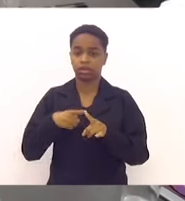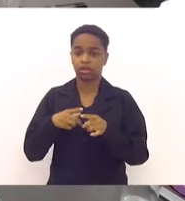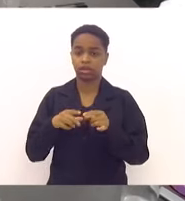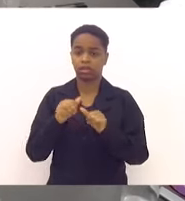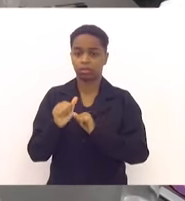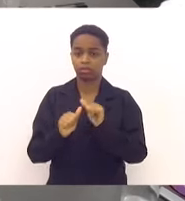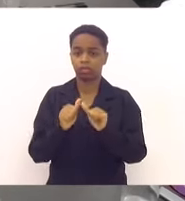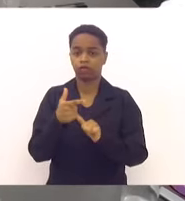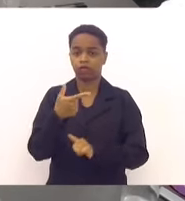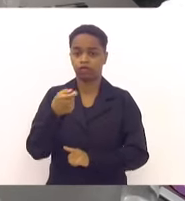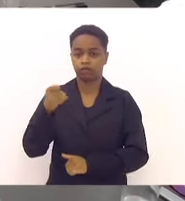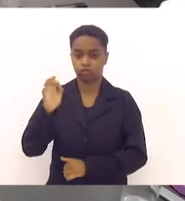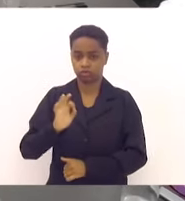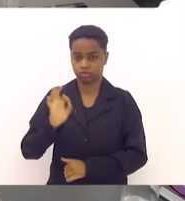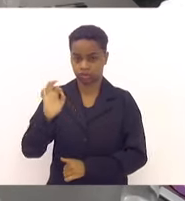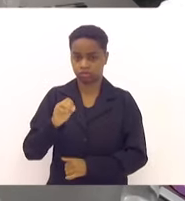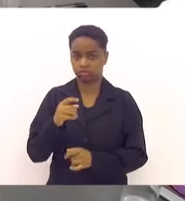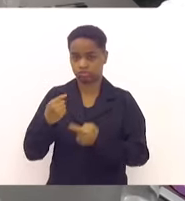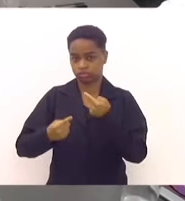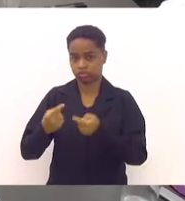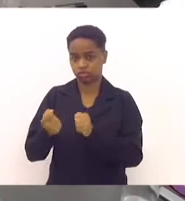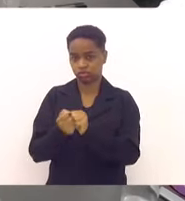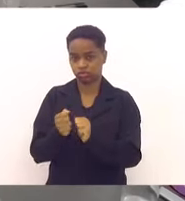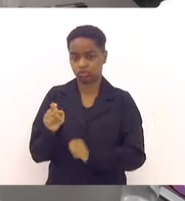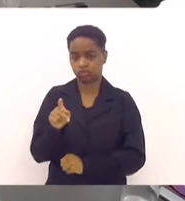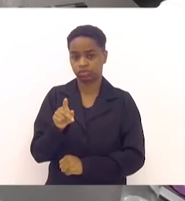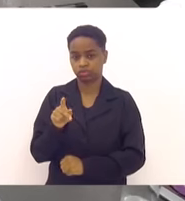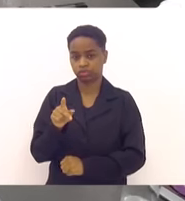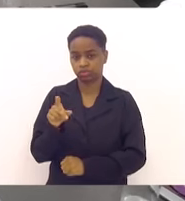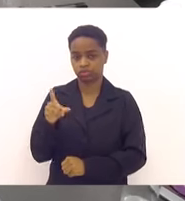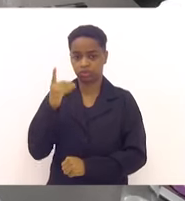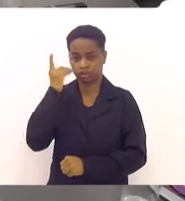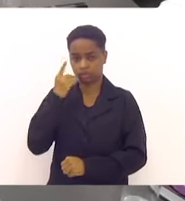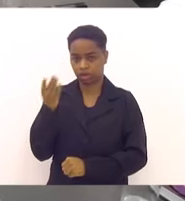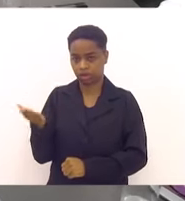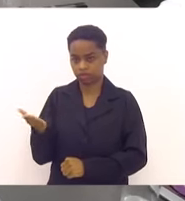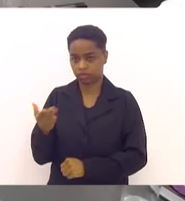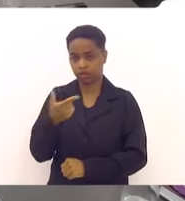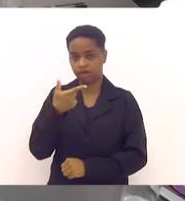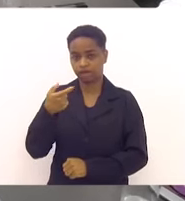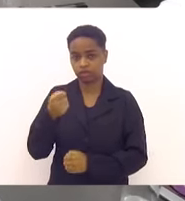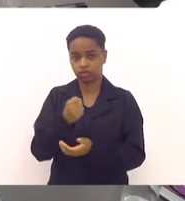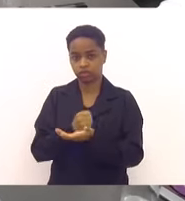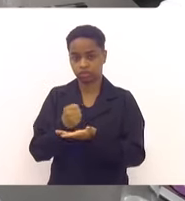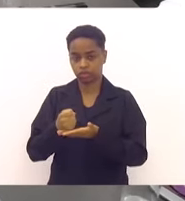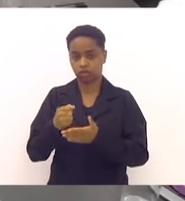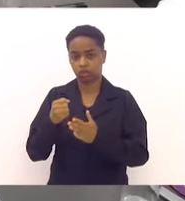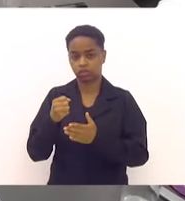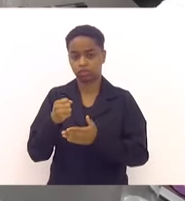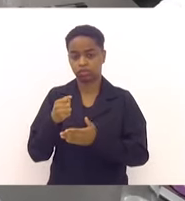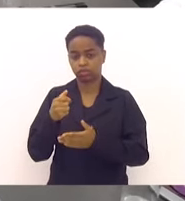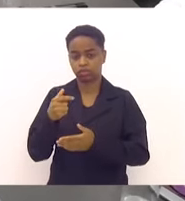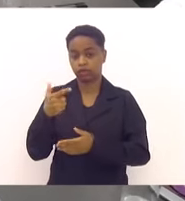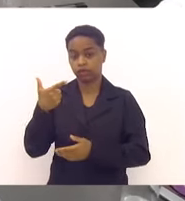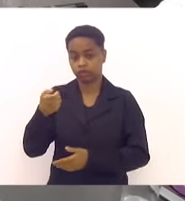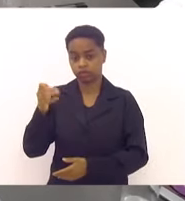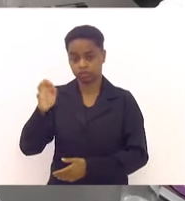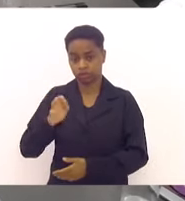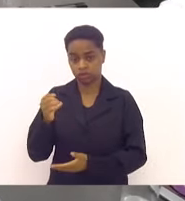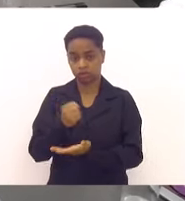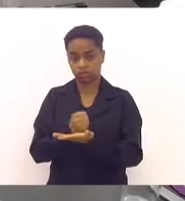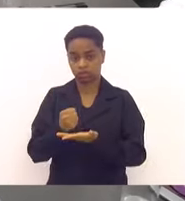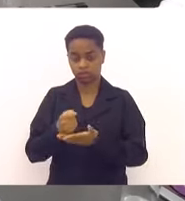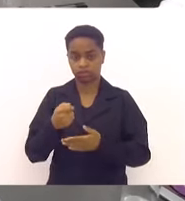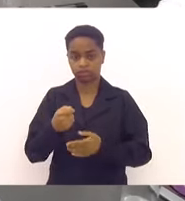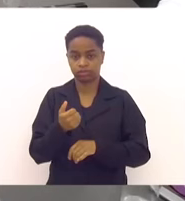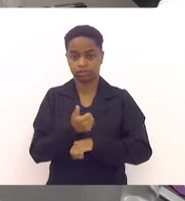que foi discutida com o próprio autor. Terra e paixão. 20% de contratação dos profissionais. Então, não